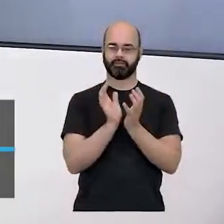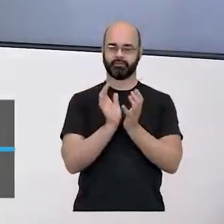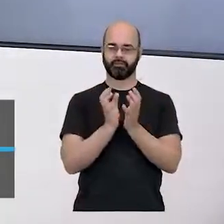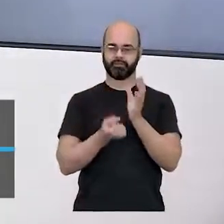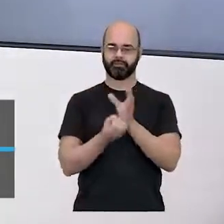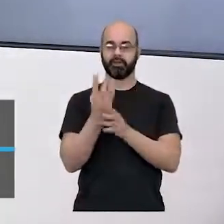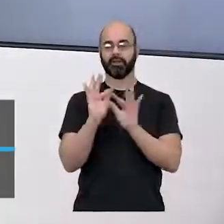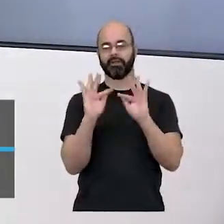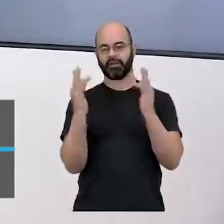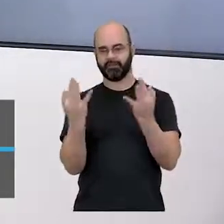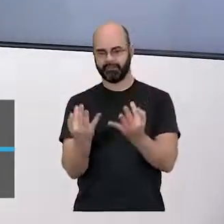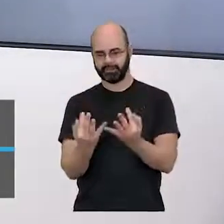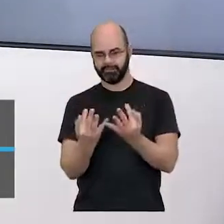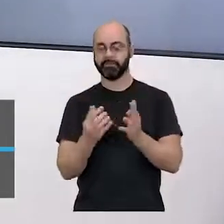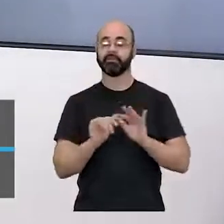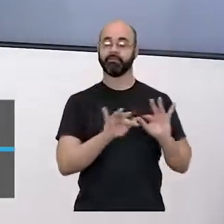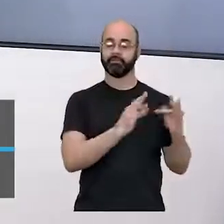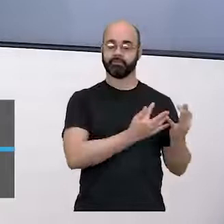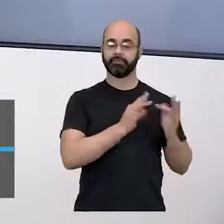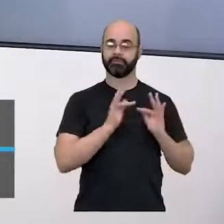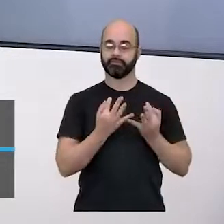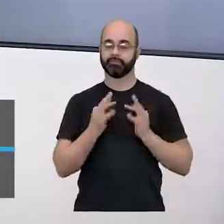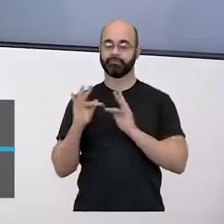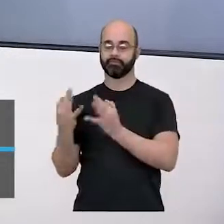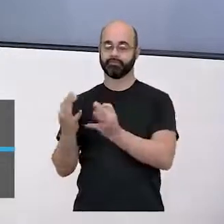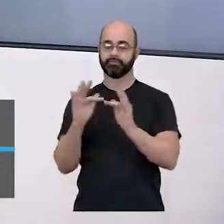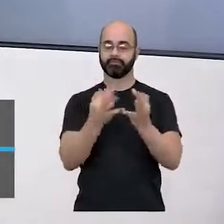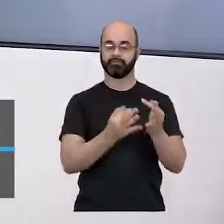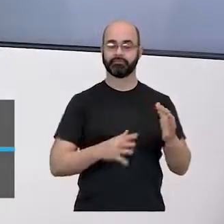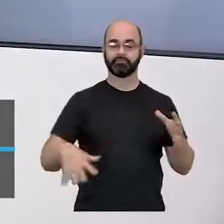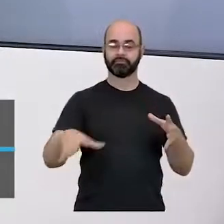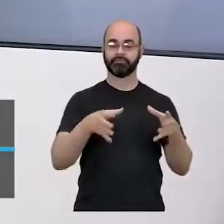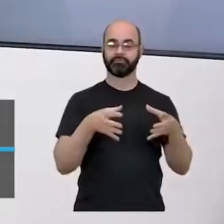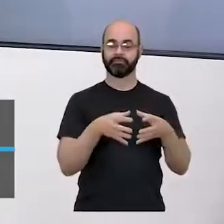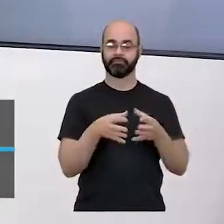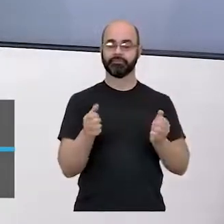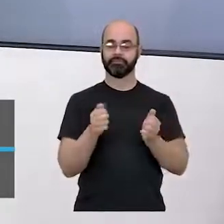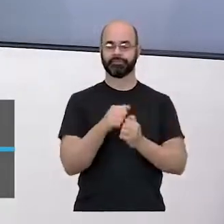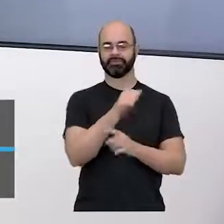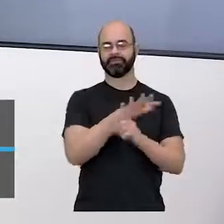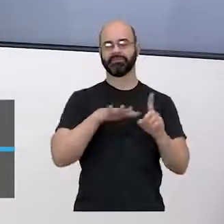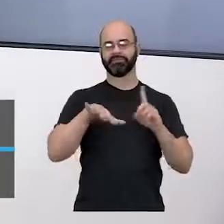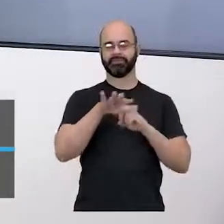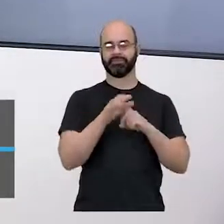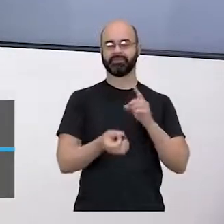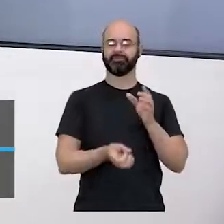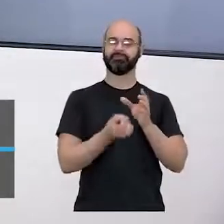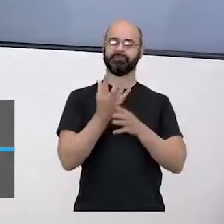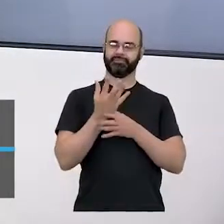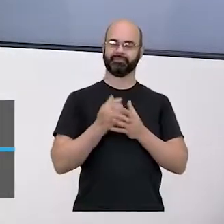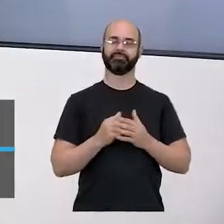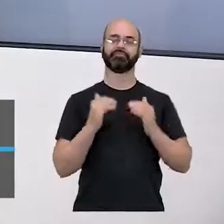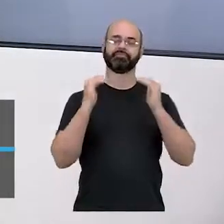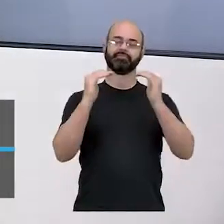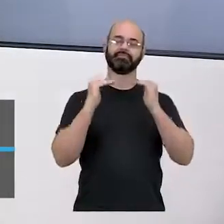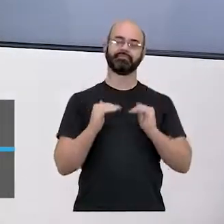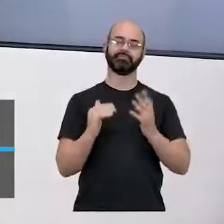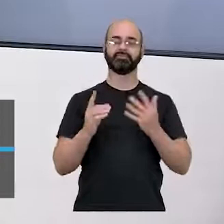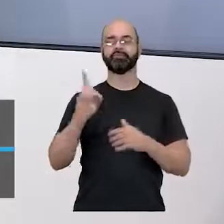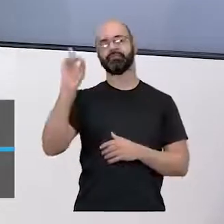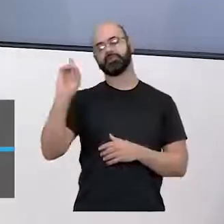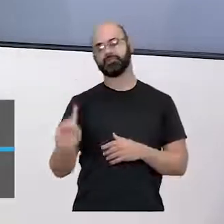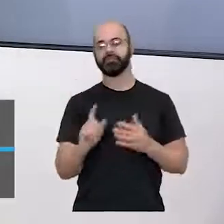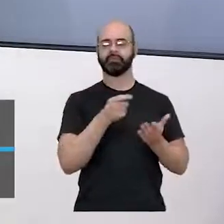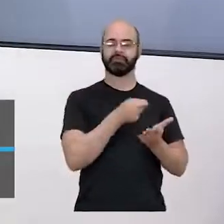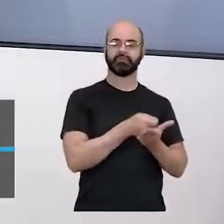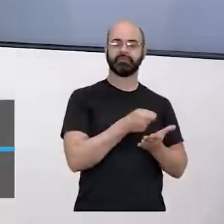nós vimos que diversas famílias juntas formam o quê? Uma sociedade. E depois nós vimos o que são direitos e deveres,